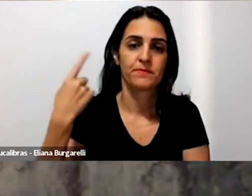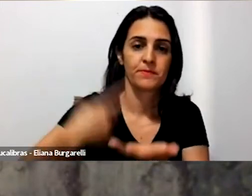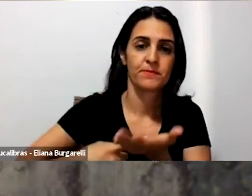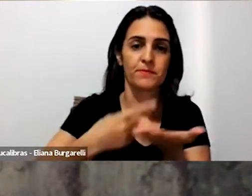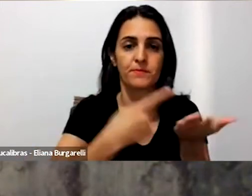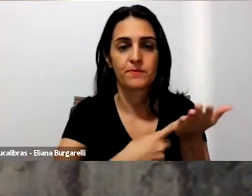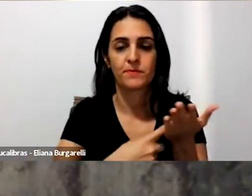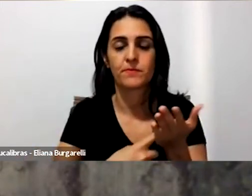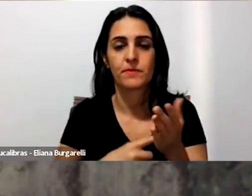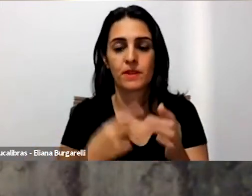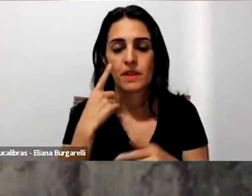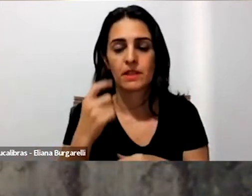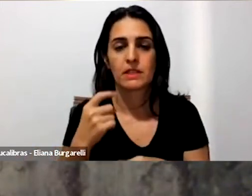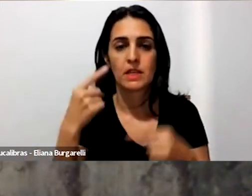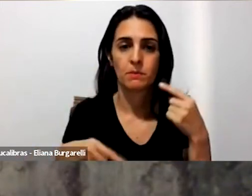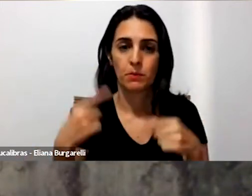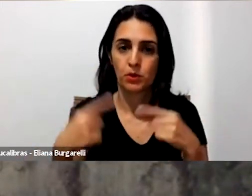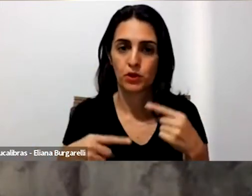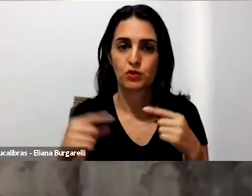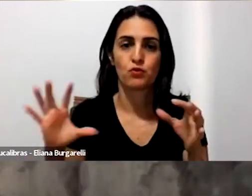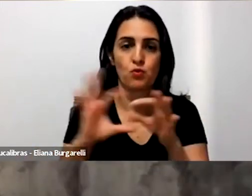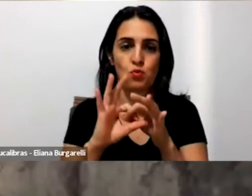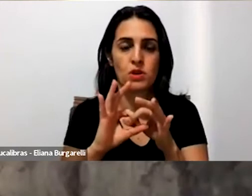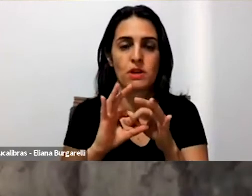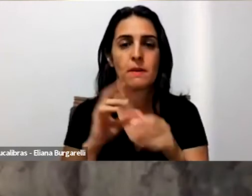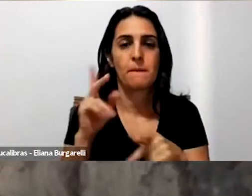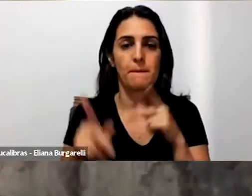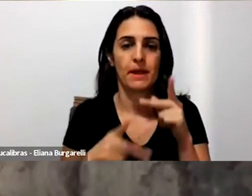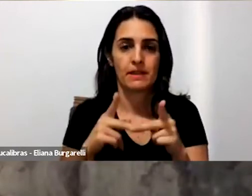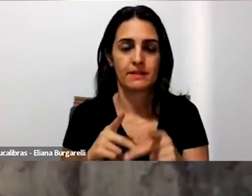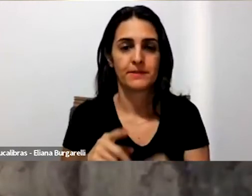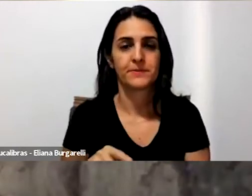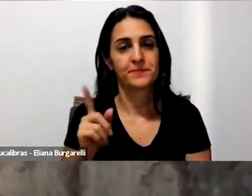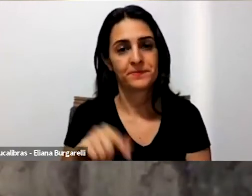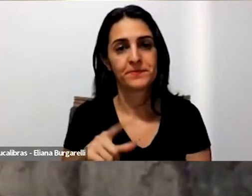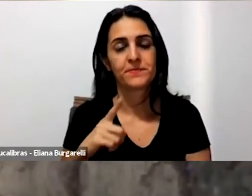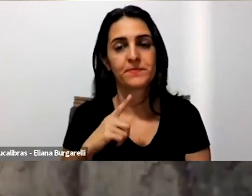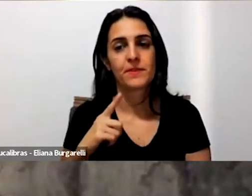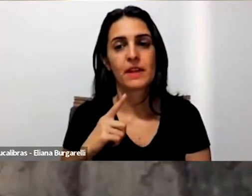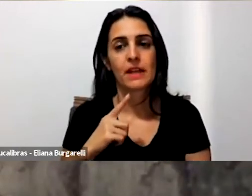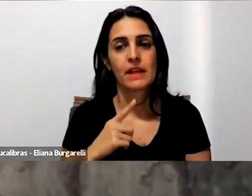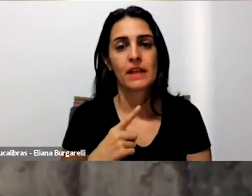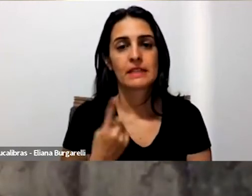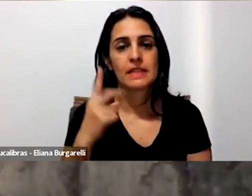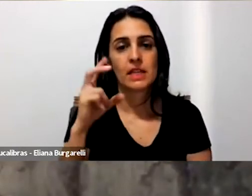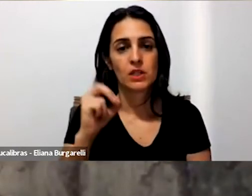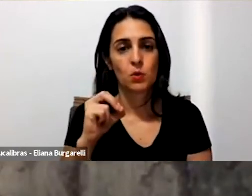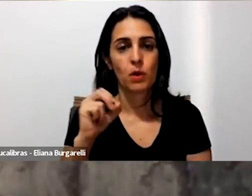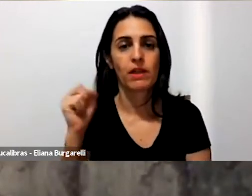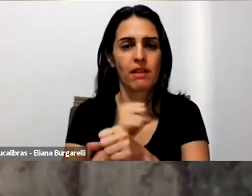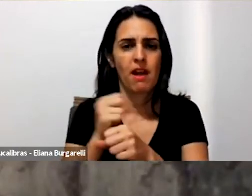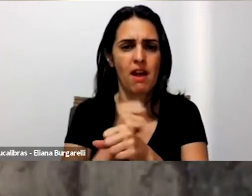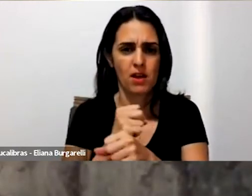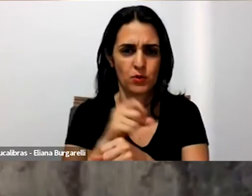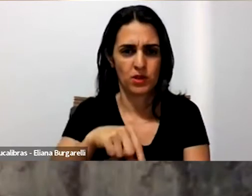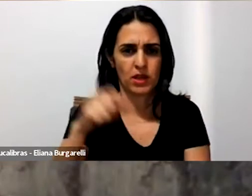e, portanto, os interesses políticos que unem esses países. O Brasil é um país que tem suas fronteiras pacíficas há mais de 150 anos. Todos, nós não